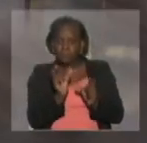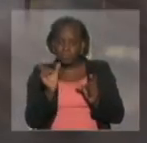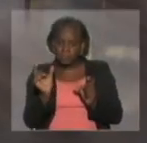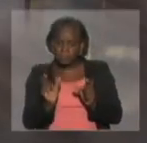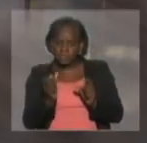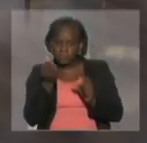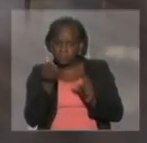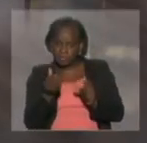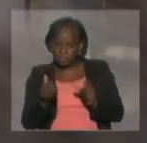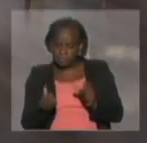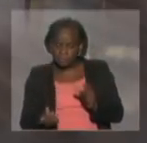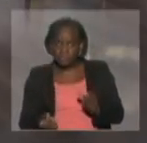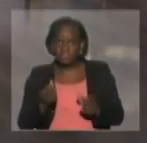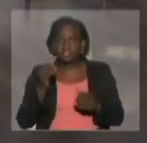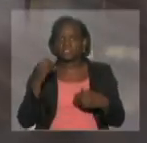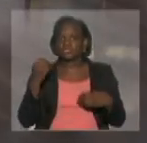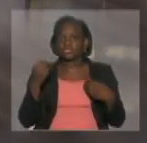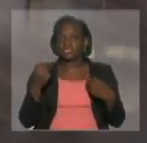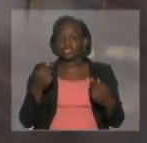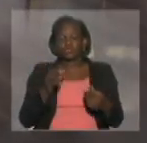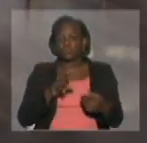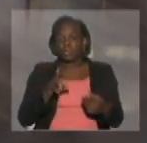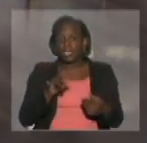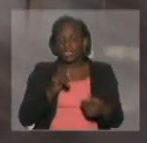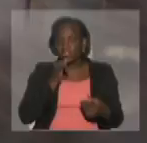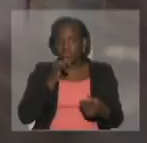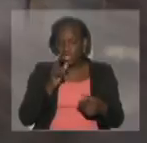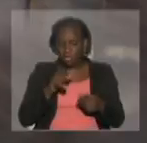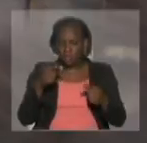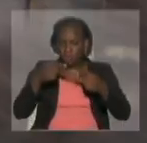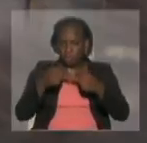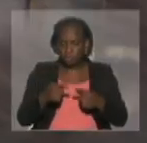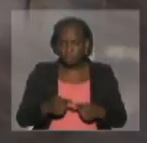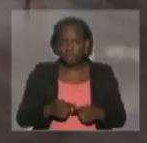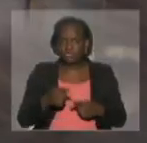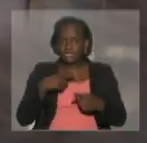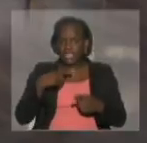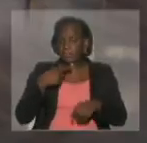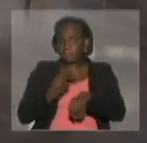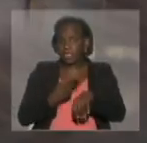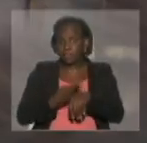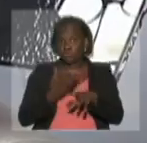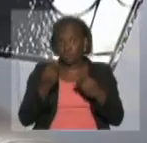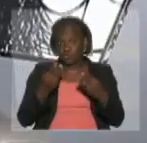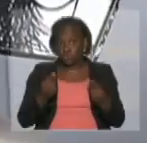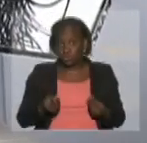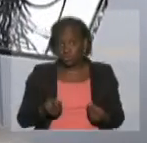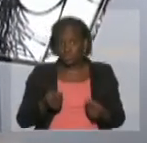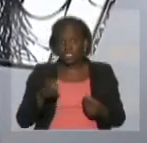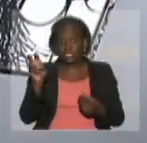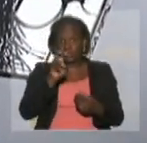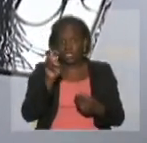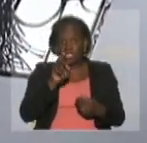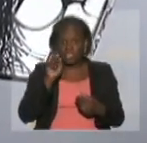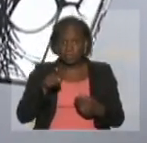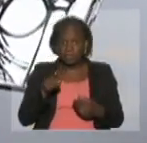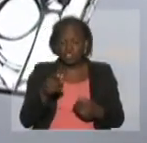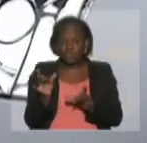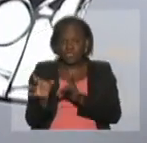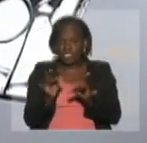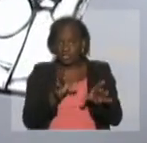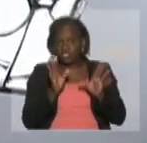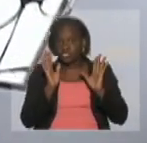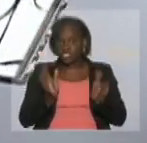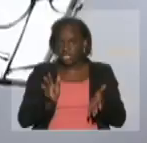estão metrificados. E não é à toa que ele está aqui, ó, com essa gama de prêmios aqui. 55 mil exemplares